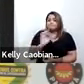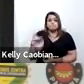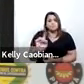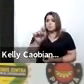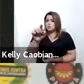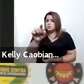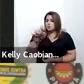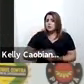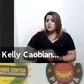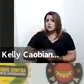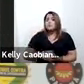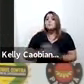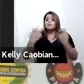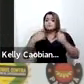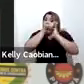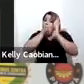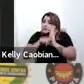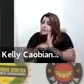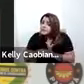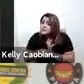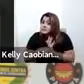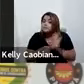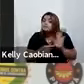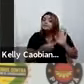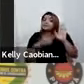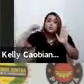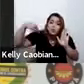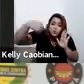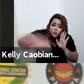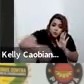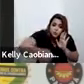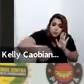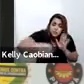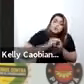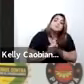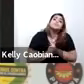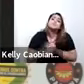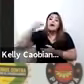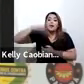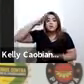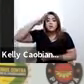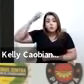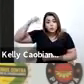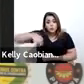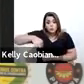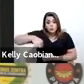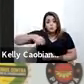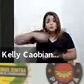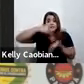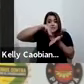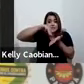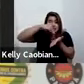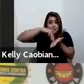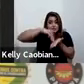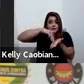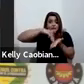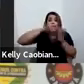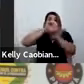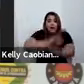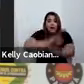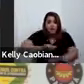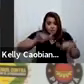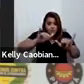conhecê-los diariamente. Em relação a Curitiba, a Secretaria Municipal informa que nas últimas